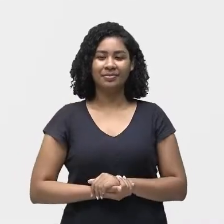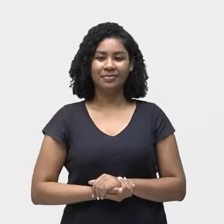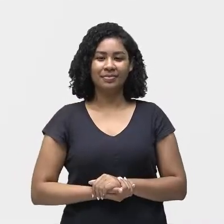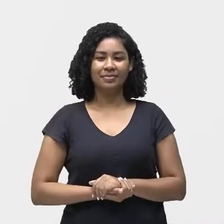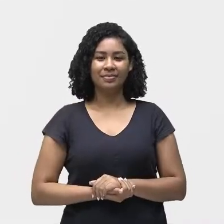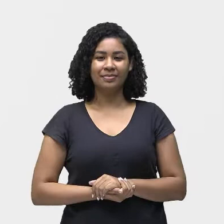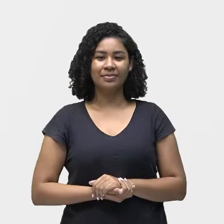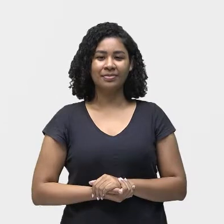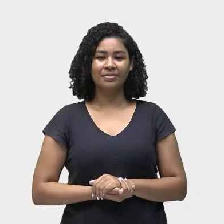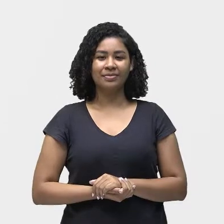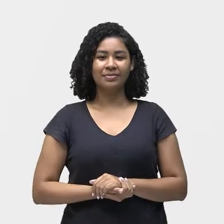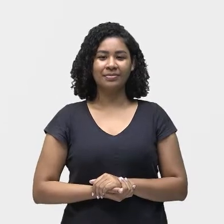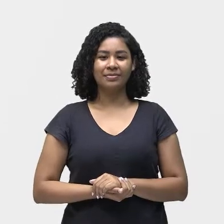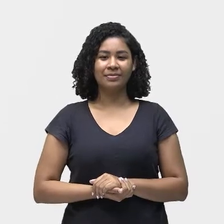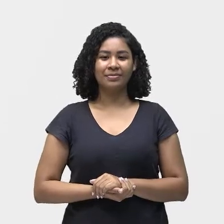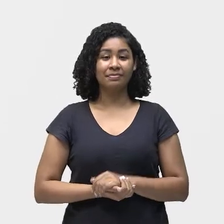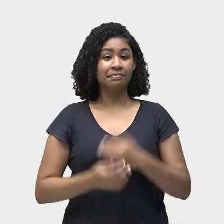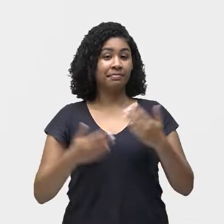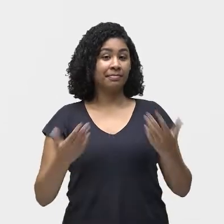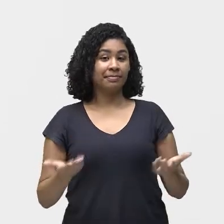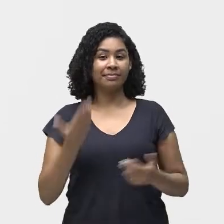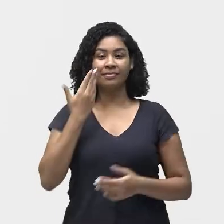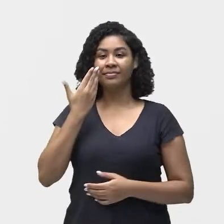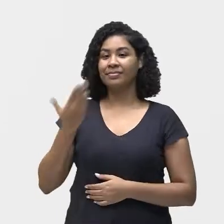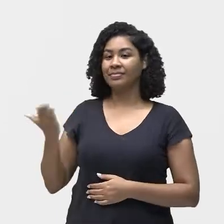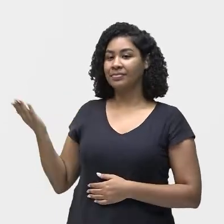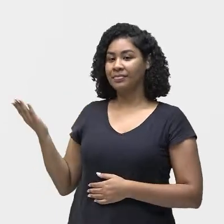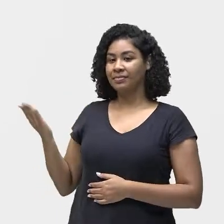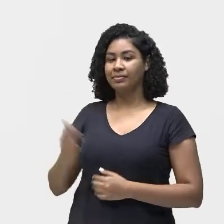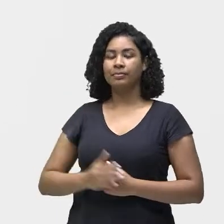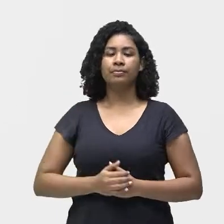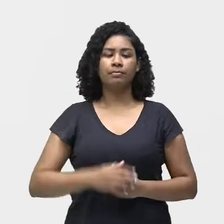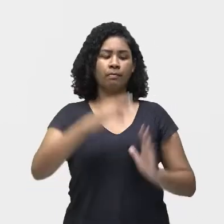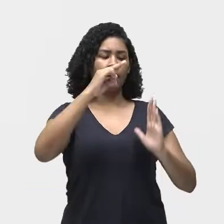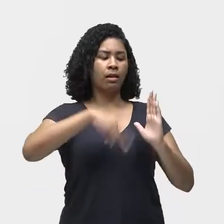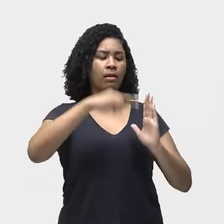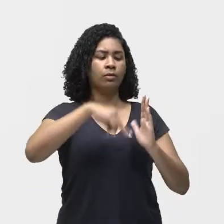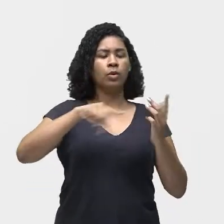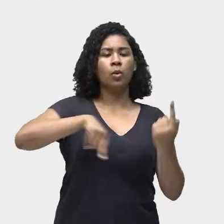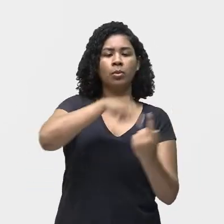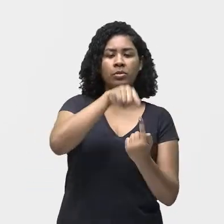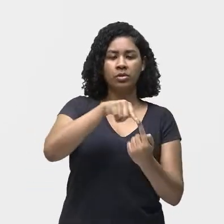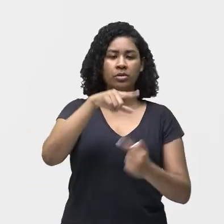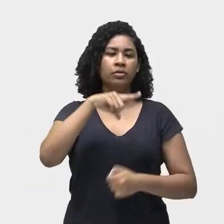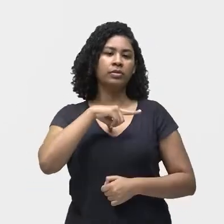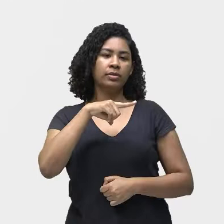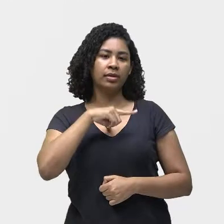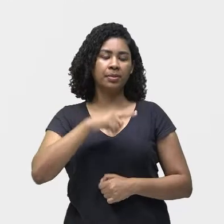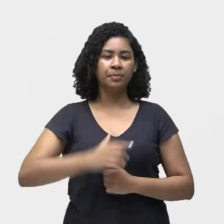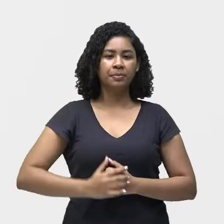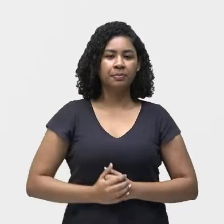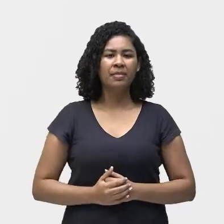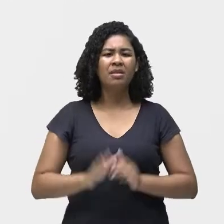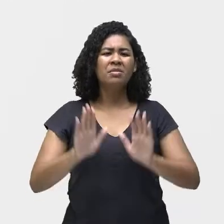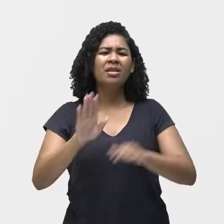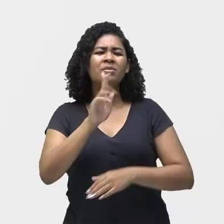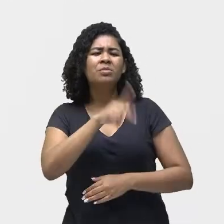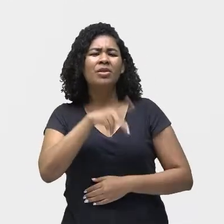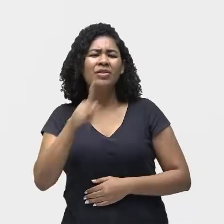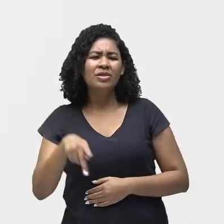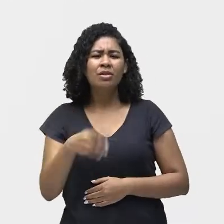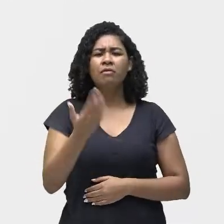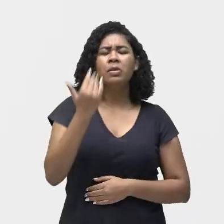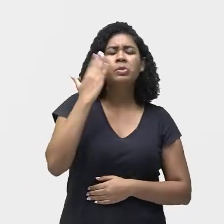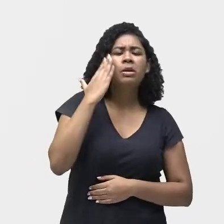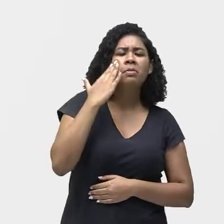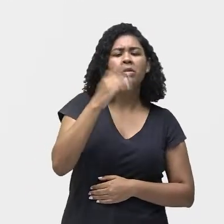go! Então, nós temos aqui os objetivos de leitura. Mas, teacher, vamos aqui ver se vocês sabem